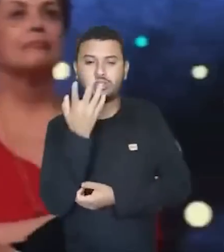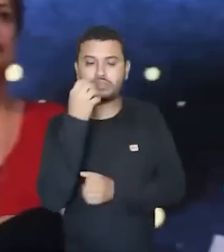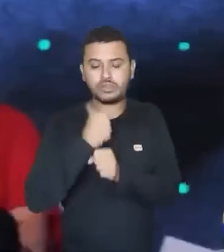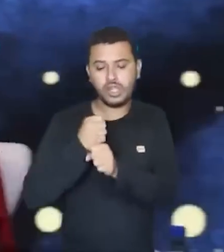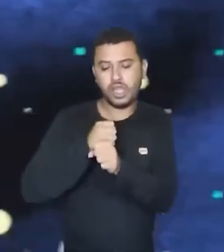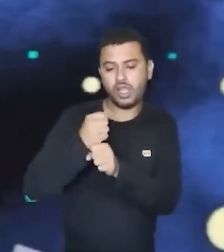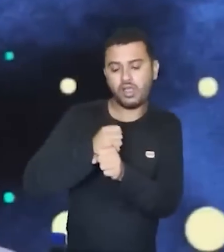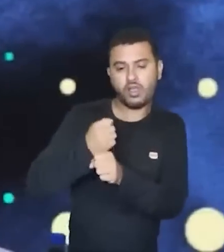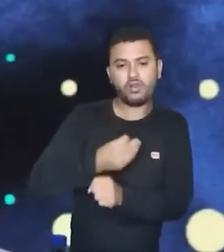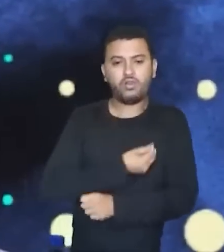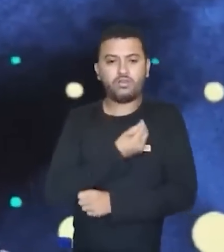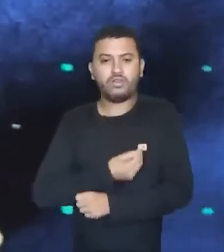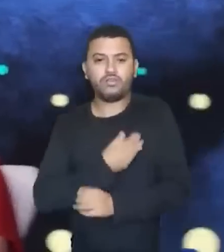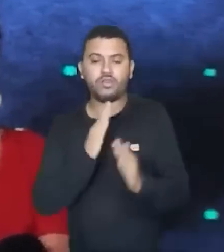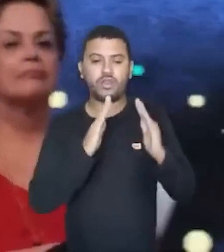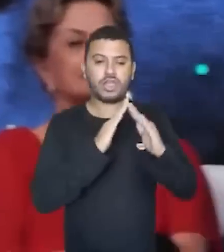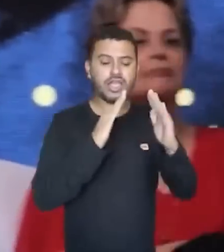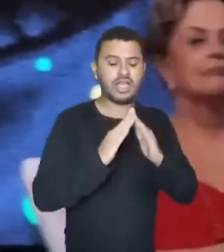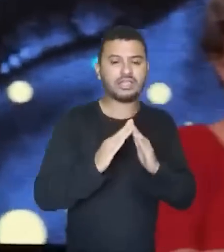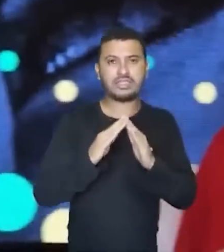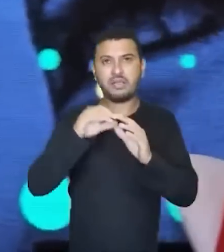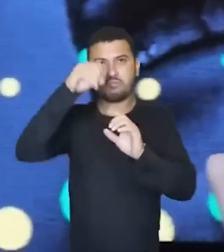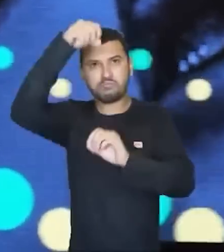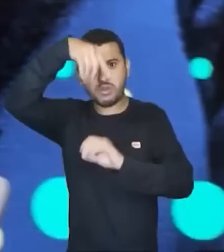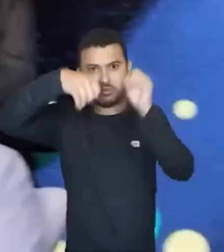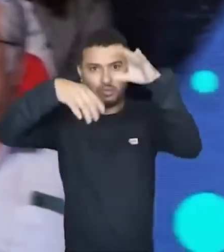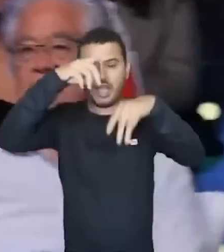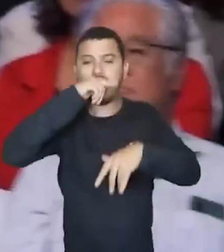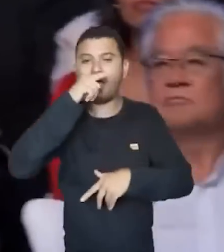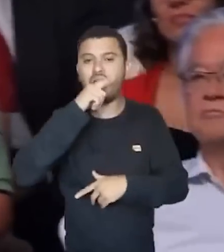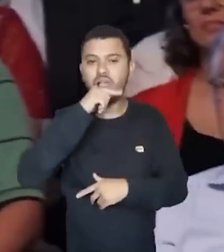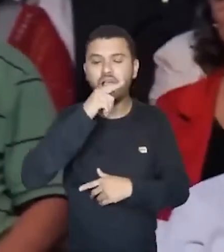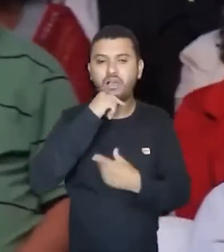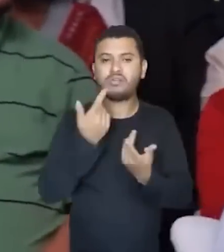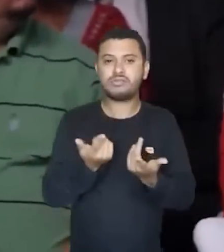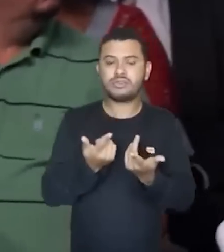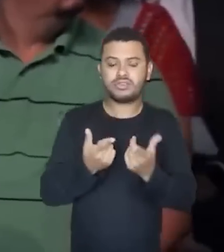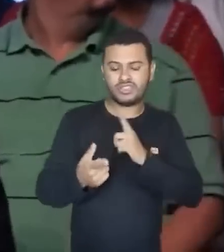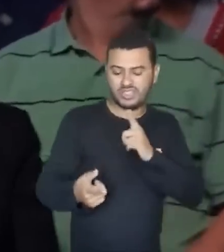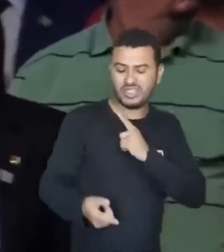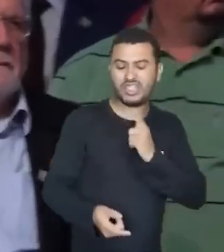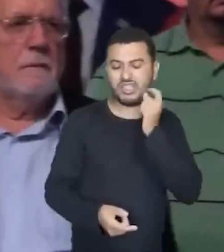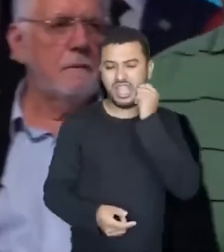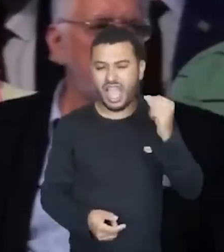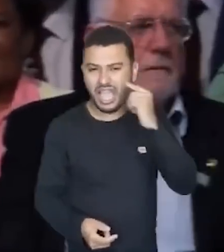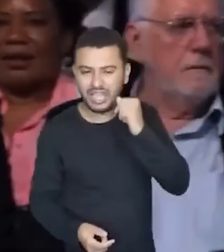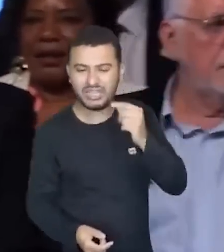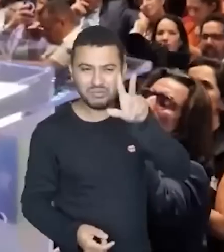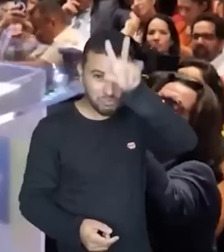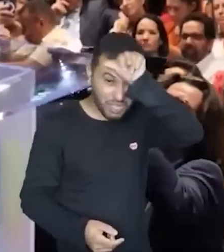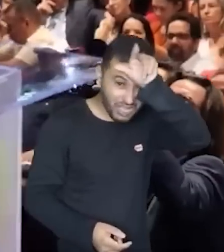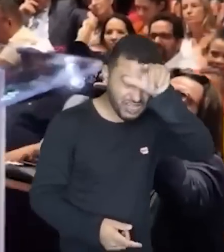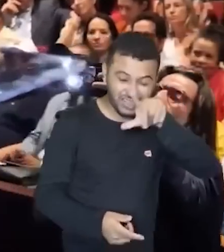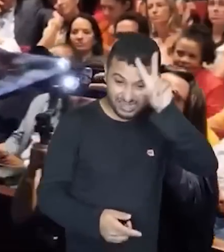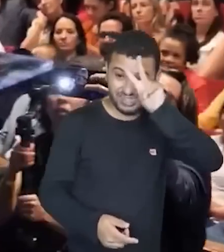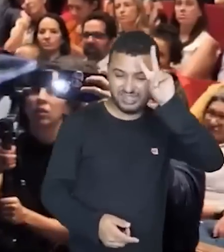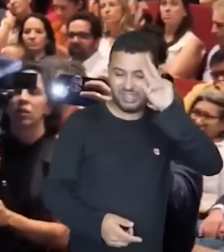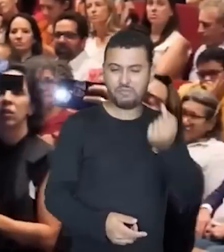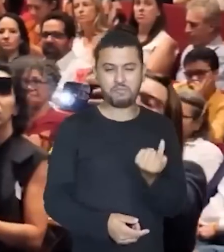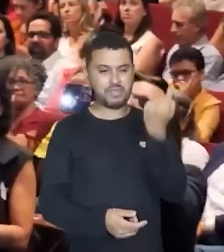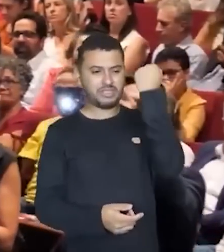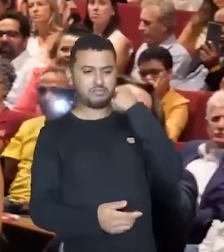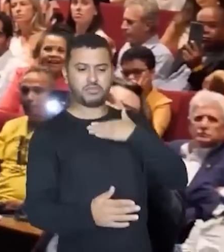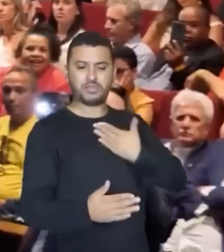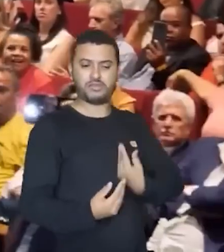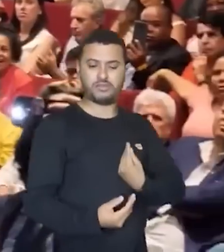em casa enchendo de água, repartindo espaço com rato e barata. Esse Lula que veio hoje é o